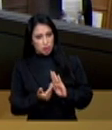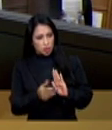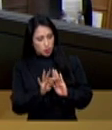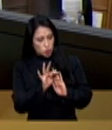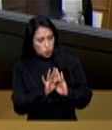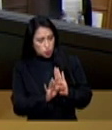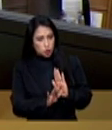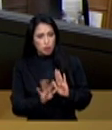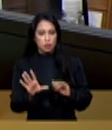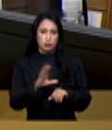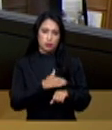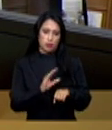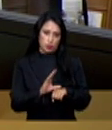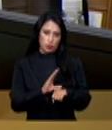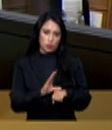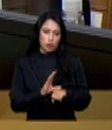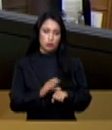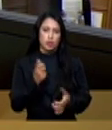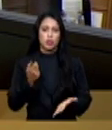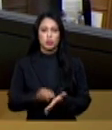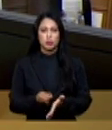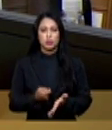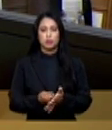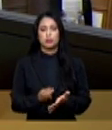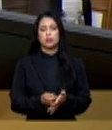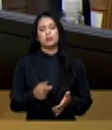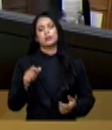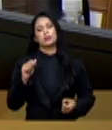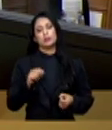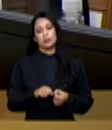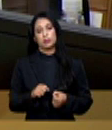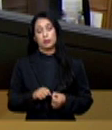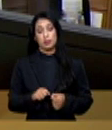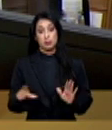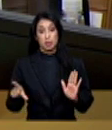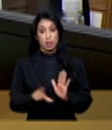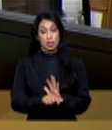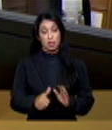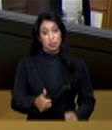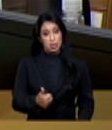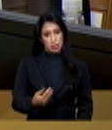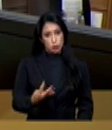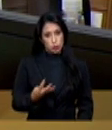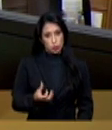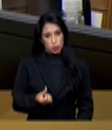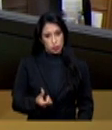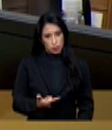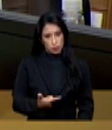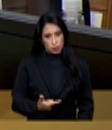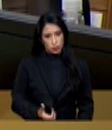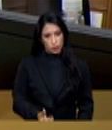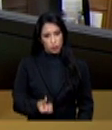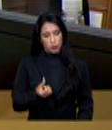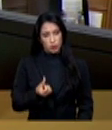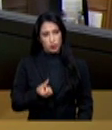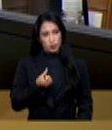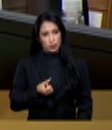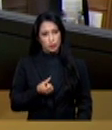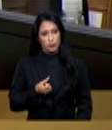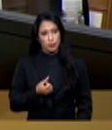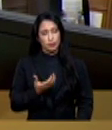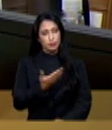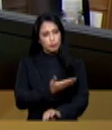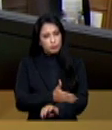texto constitucional as exigências formuladas pela lei 14026 que na